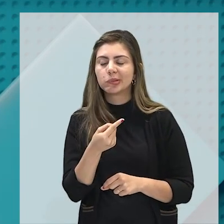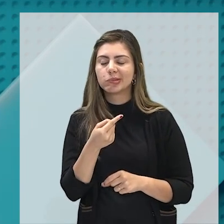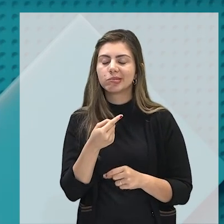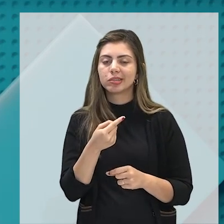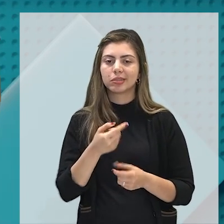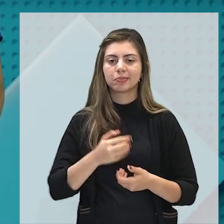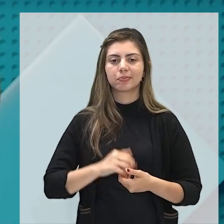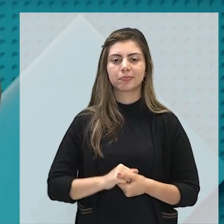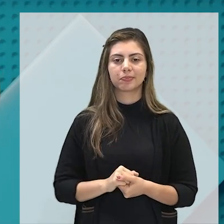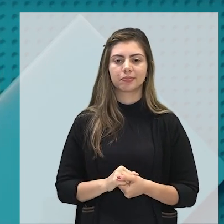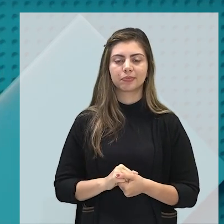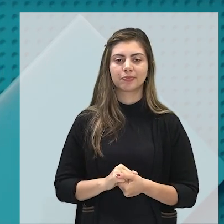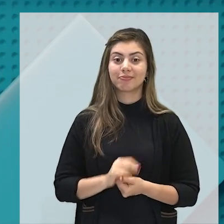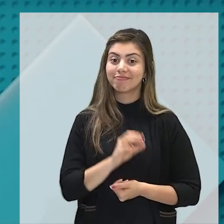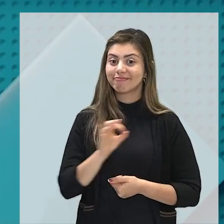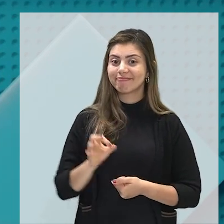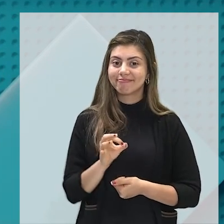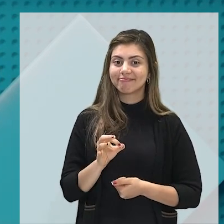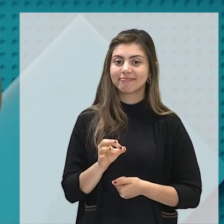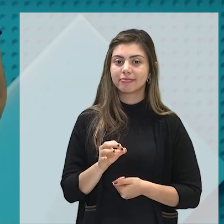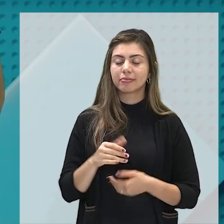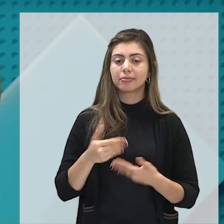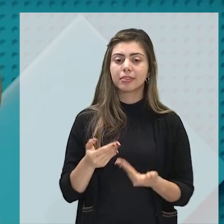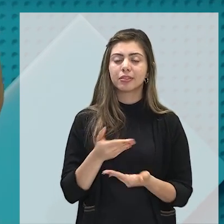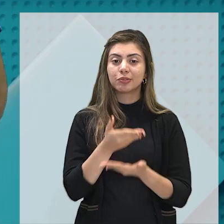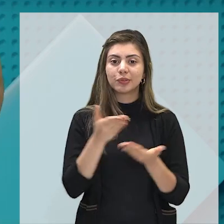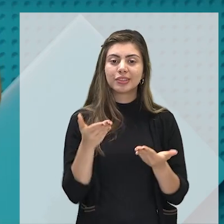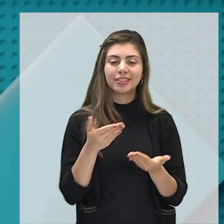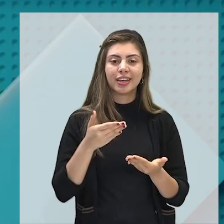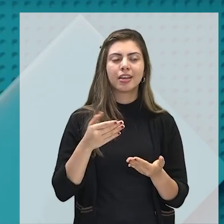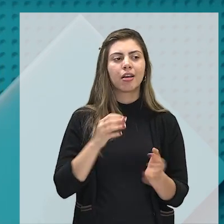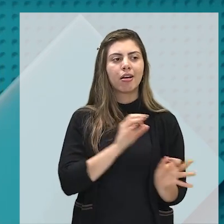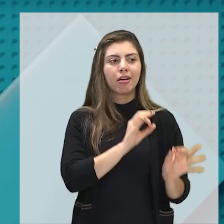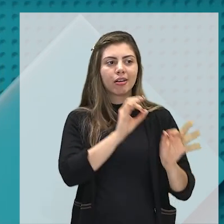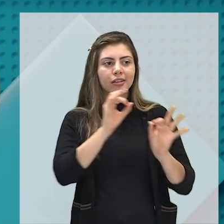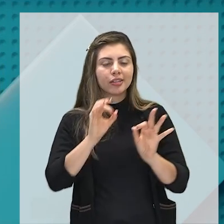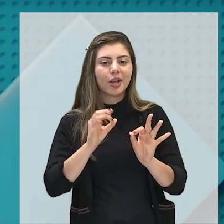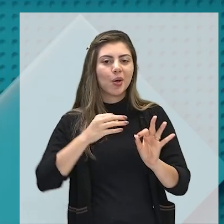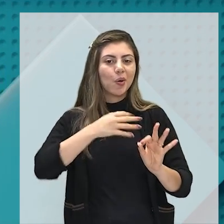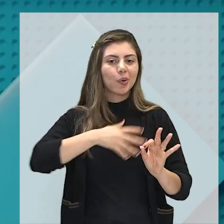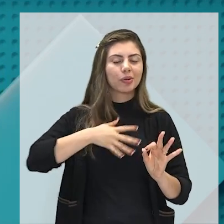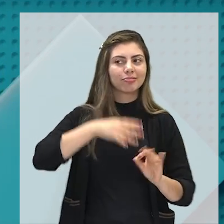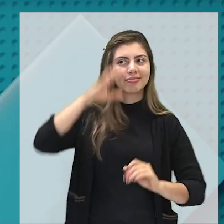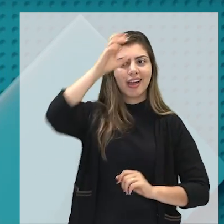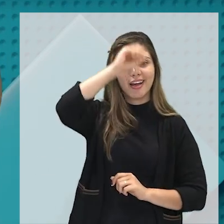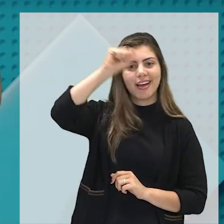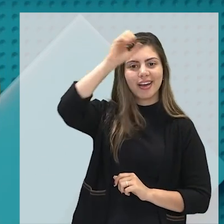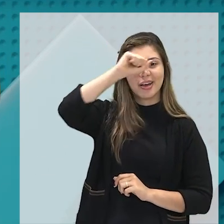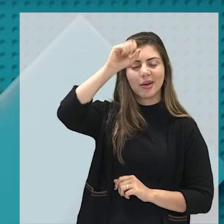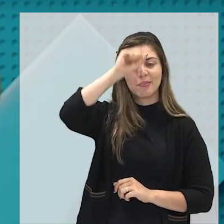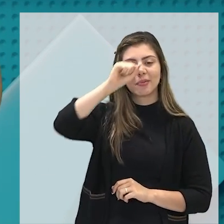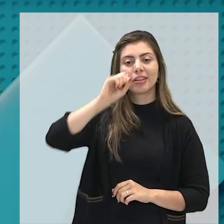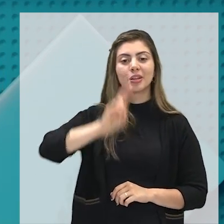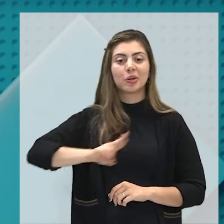determinada ação. Tá certo, gente? Eu espero que vocês tenham acompanhado, né, que vocês tenham aprendido bastante aí sobre os